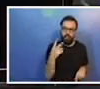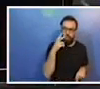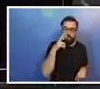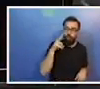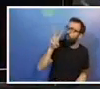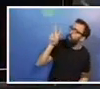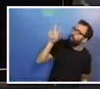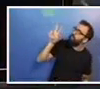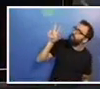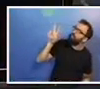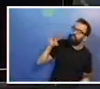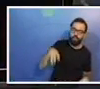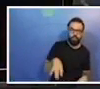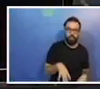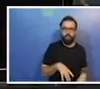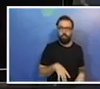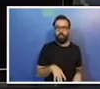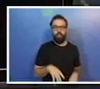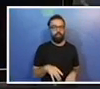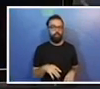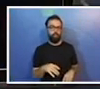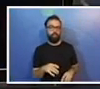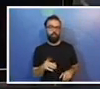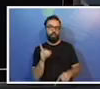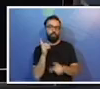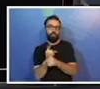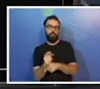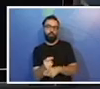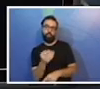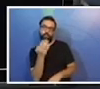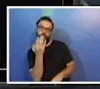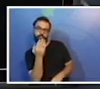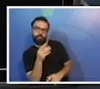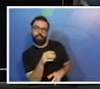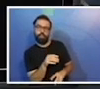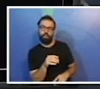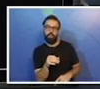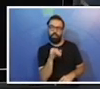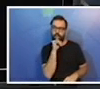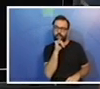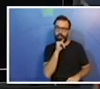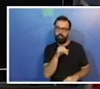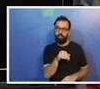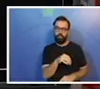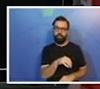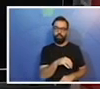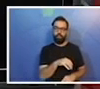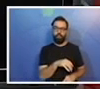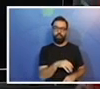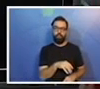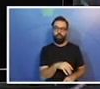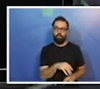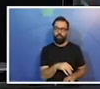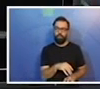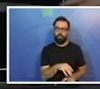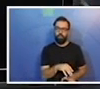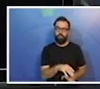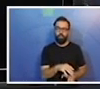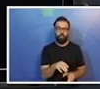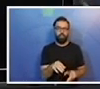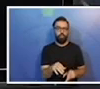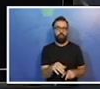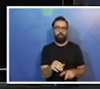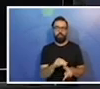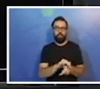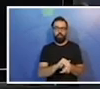As presas dele, tartaruga, leão marinho, são alguns dos alimentos. Mas